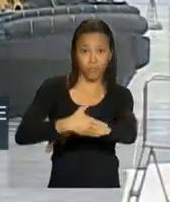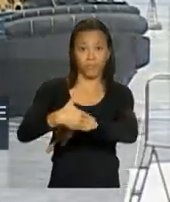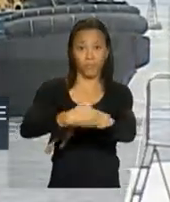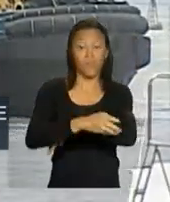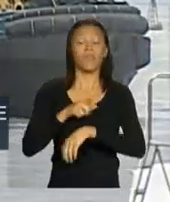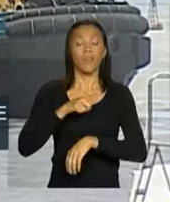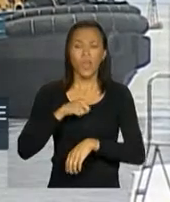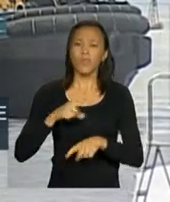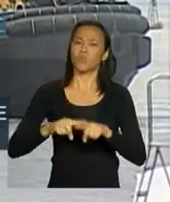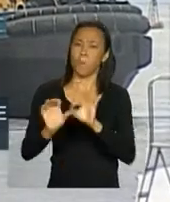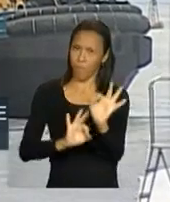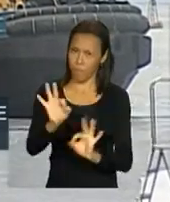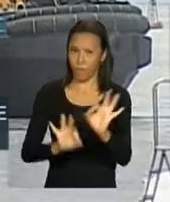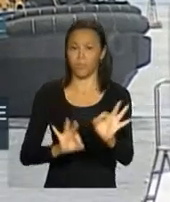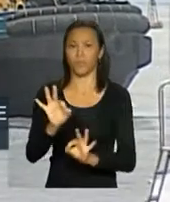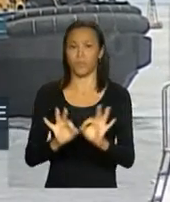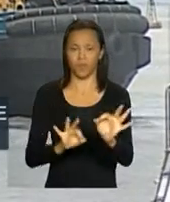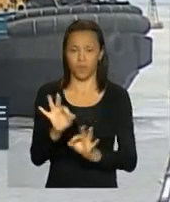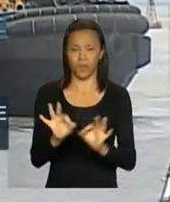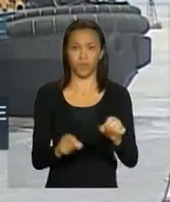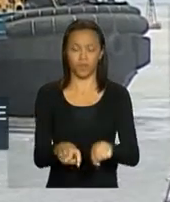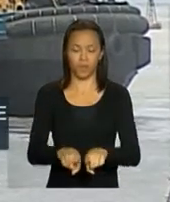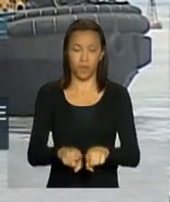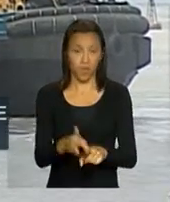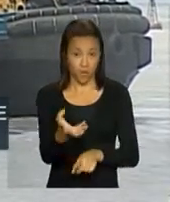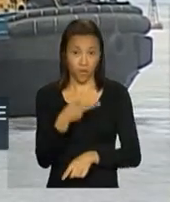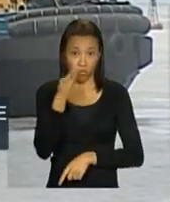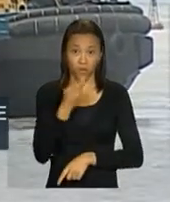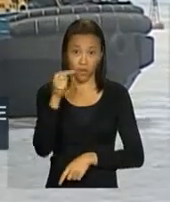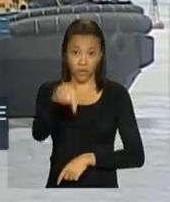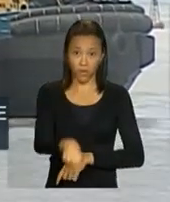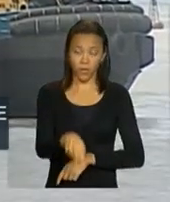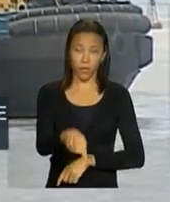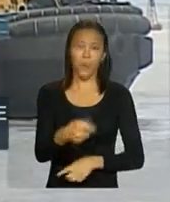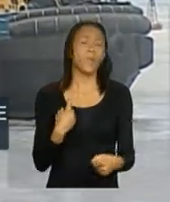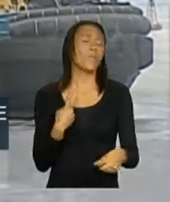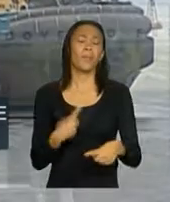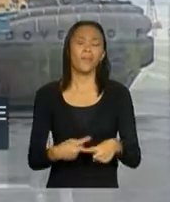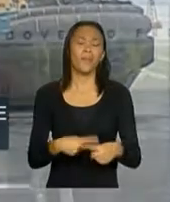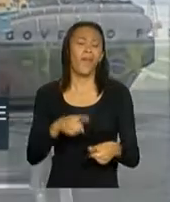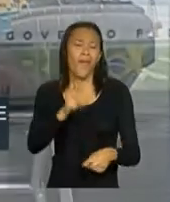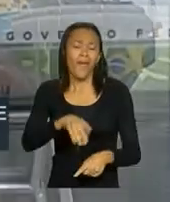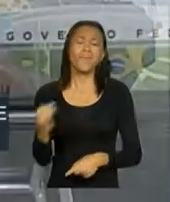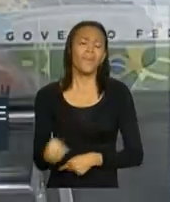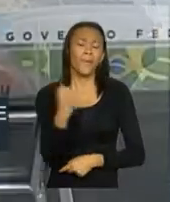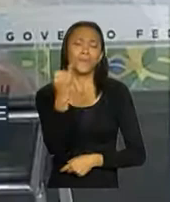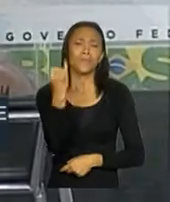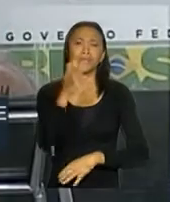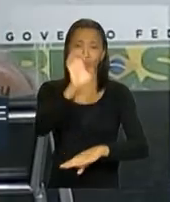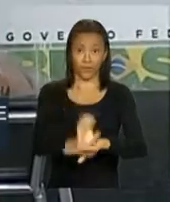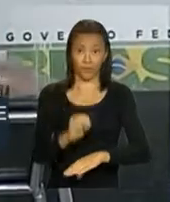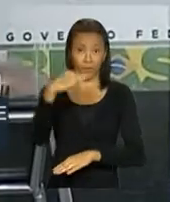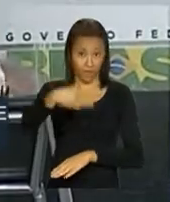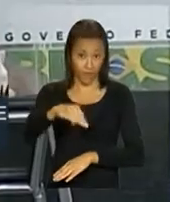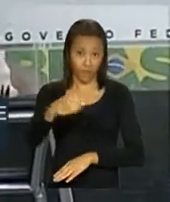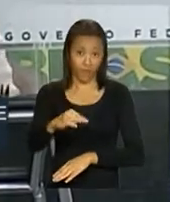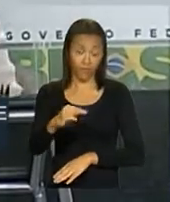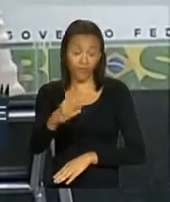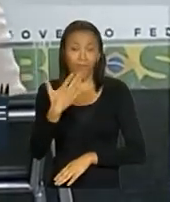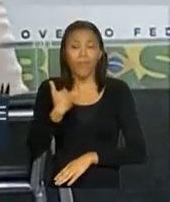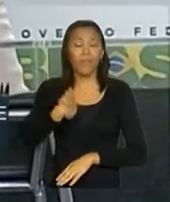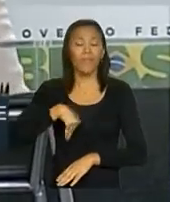projetos, eu gostaria de dizer, porque é muito importante para o Maranhão a gente